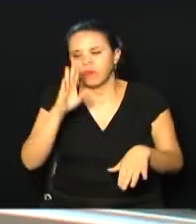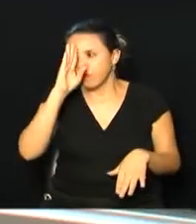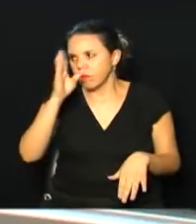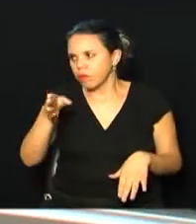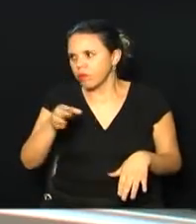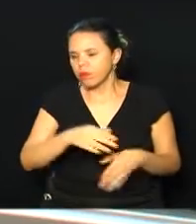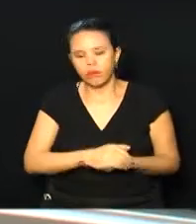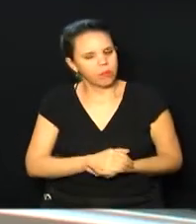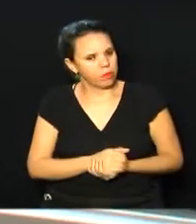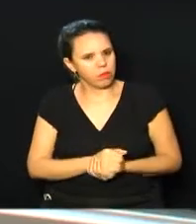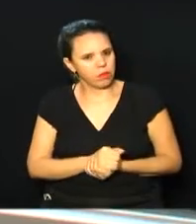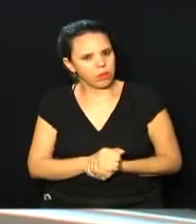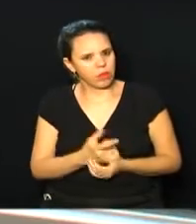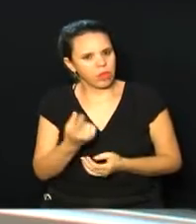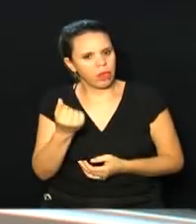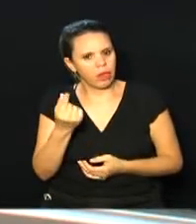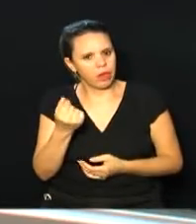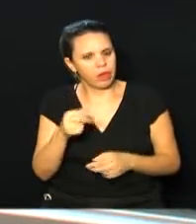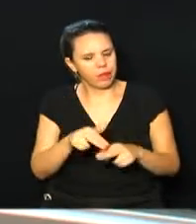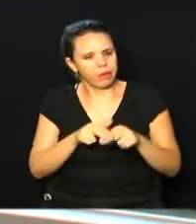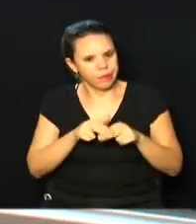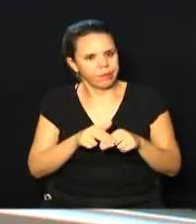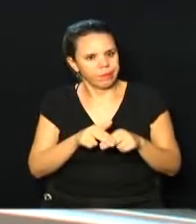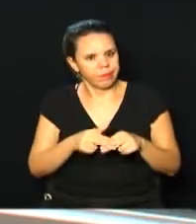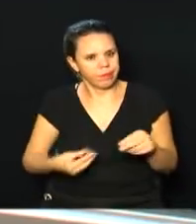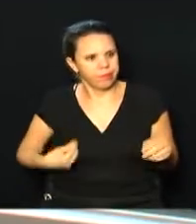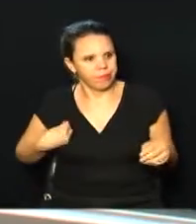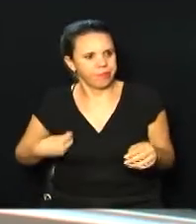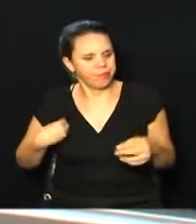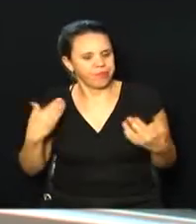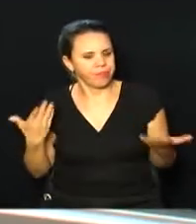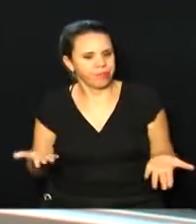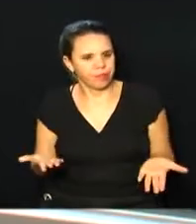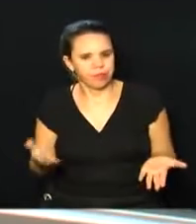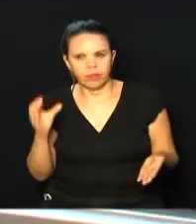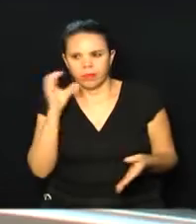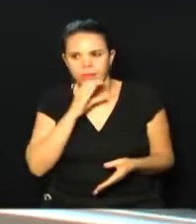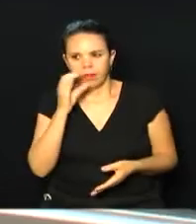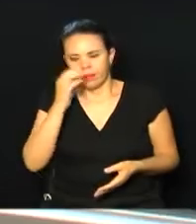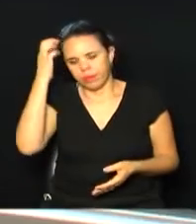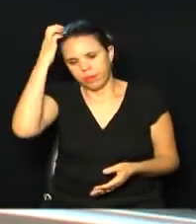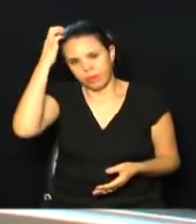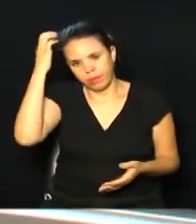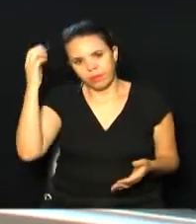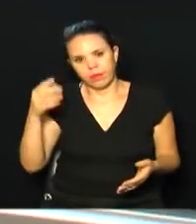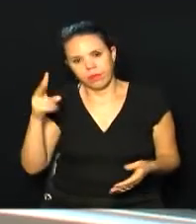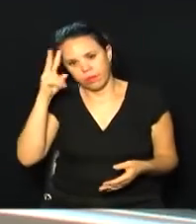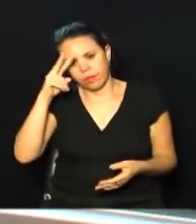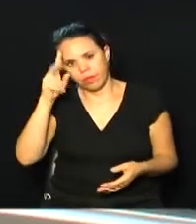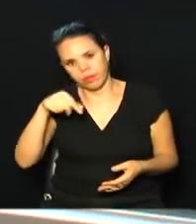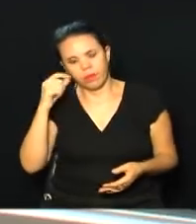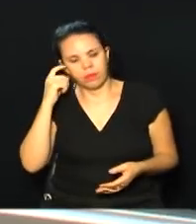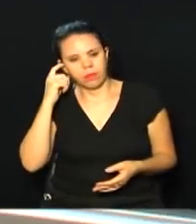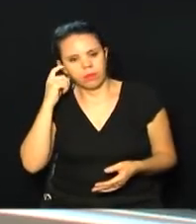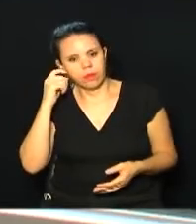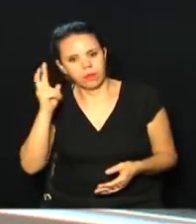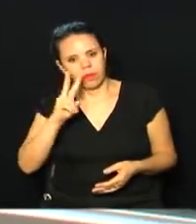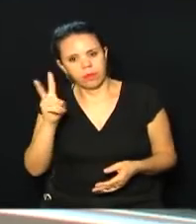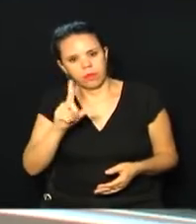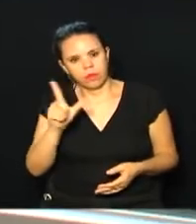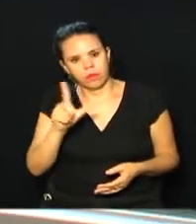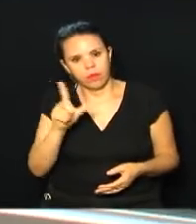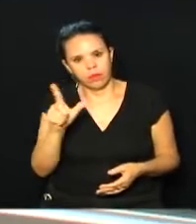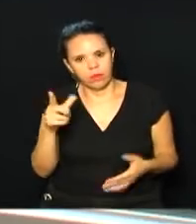priorização desses recursos se dá para aquilo que está mais emergente, né? A gente lembra disso, obviamente, com maior